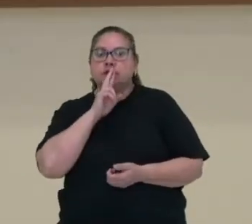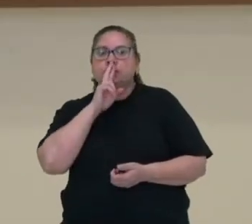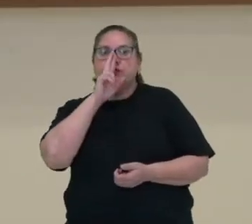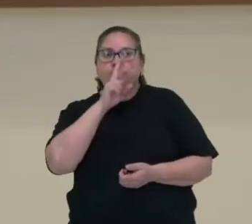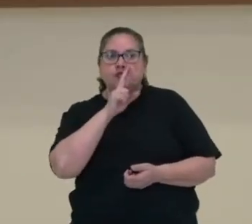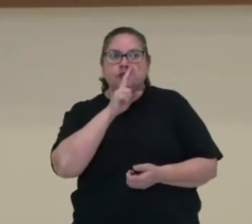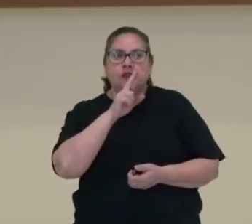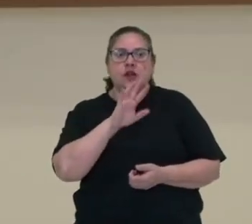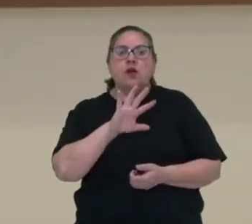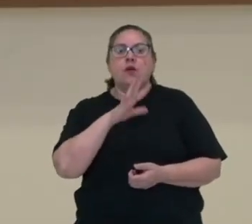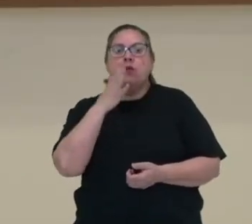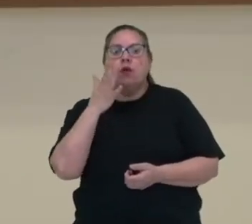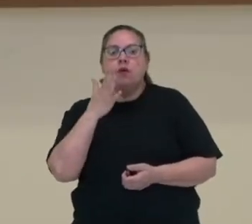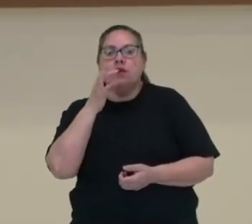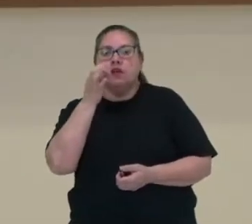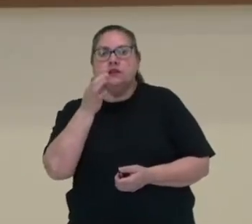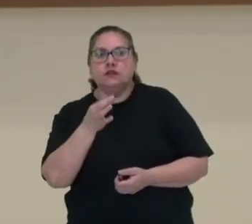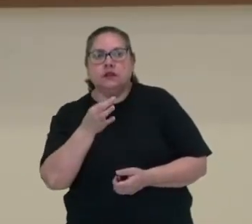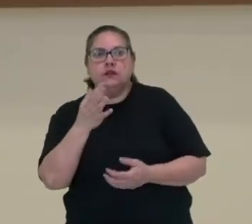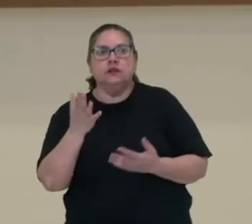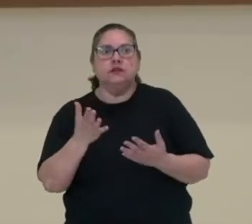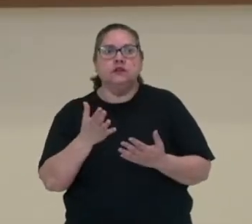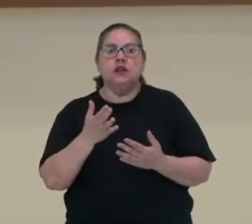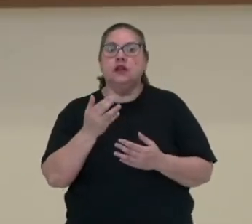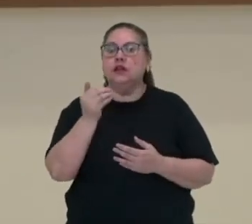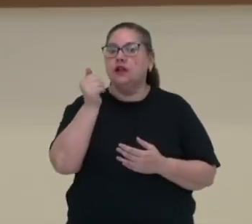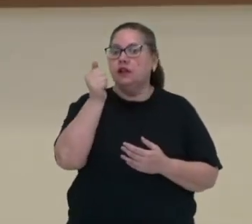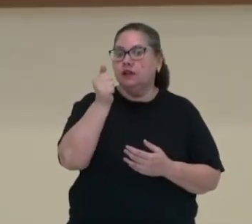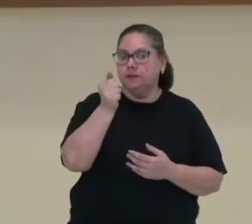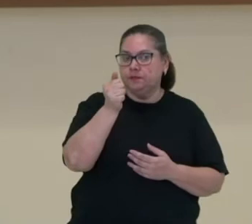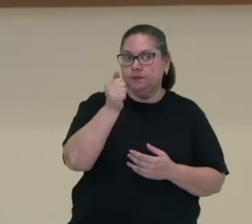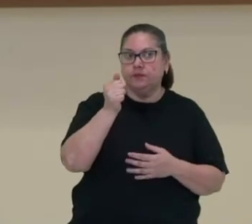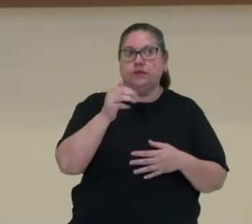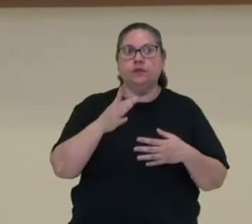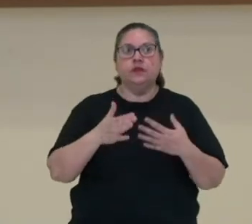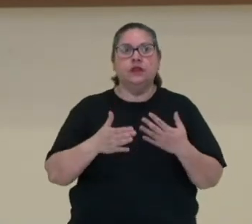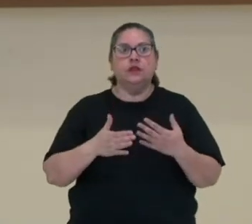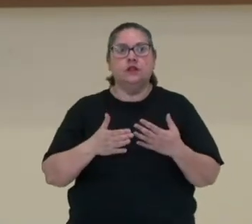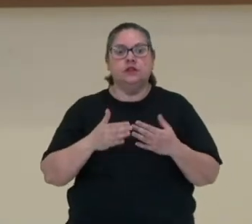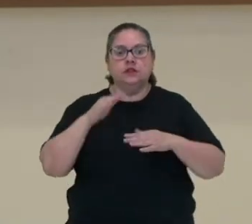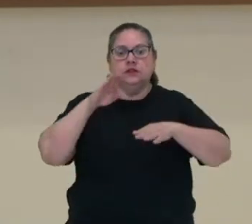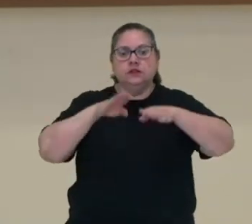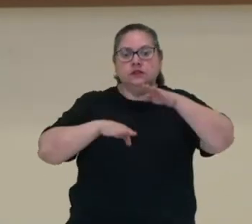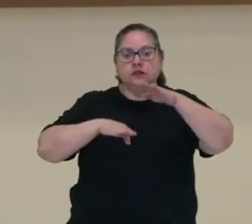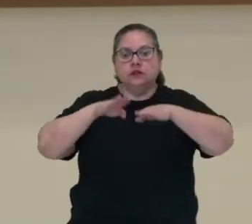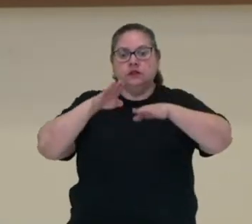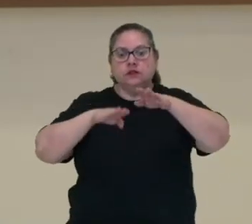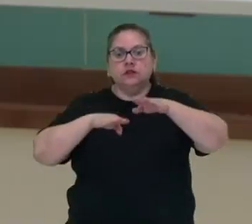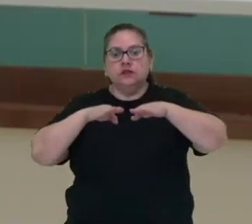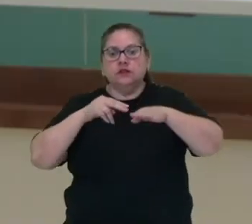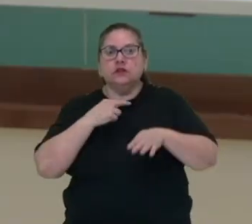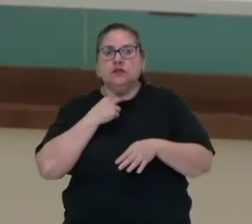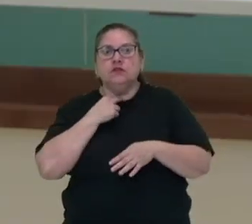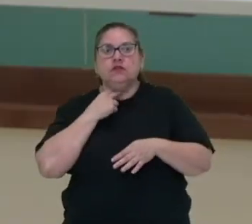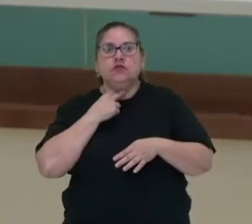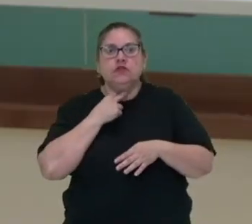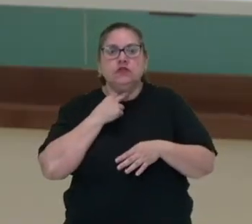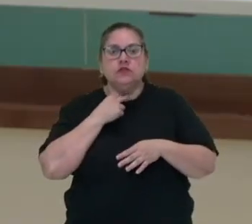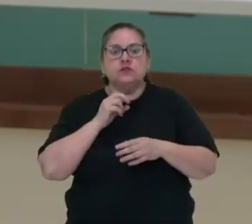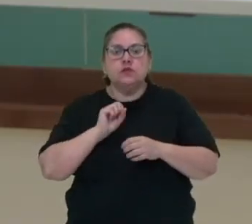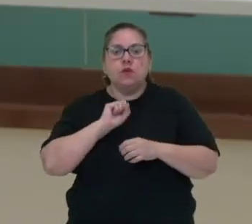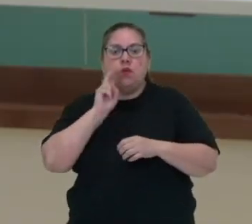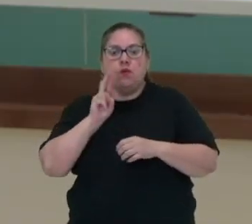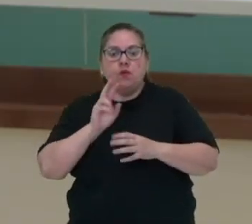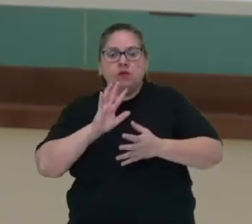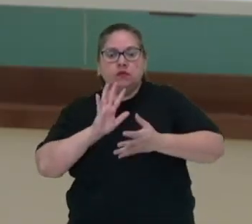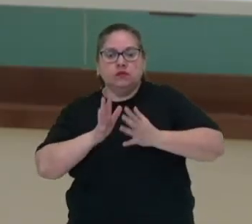Respondida. Qual é a alternativa certa? Letra A. A alternância do tom da voz. Então,